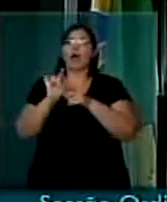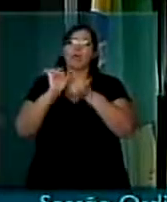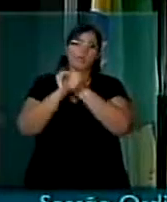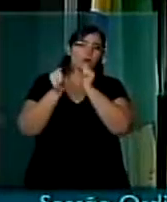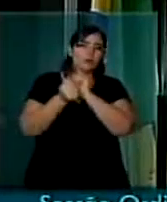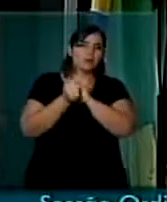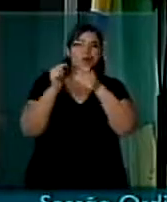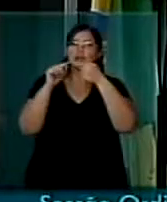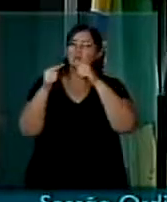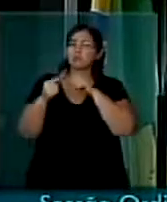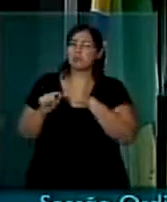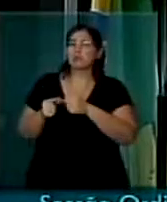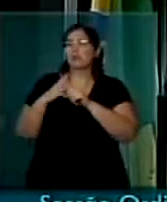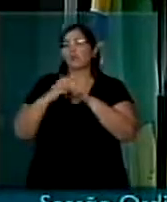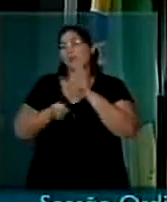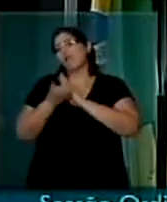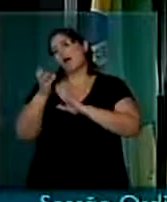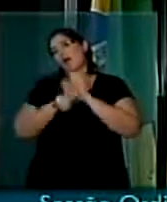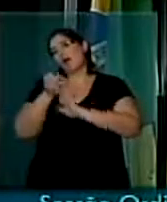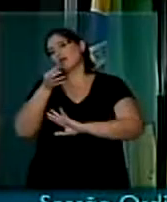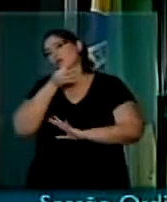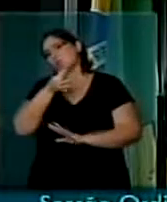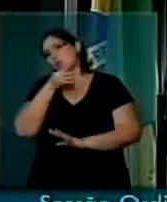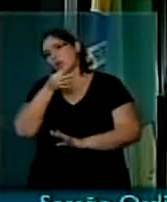adequação, baseada em inúmeras sugestões.